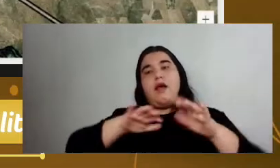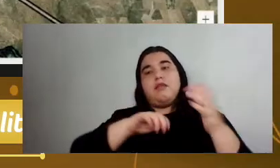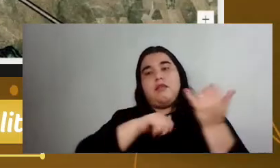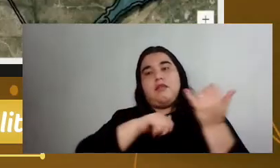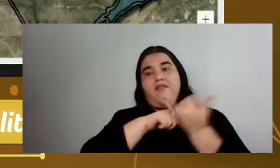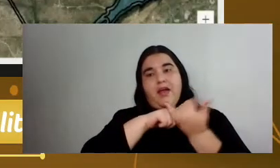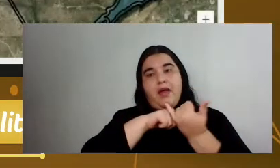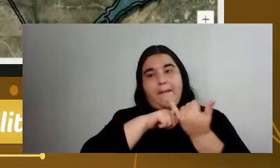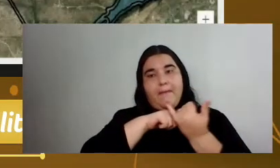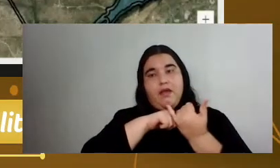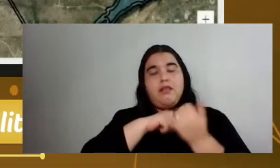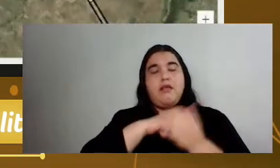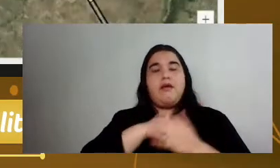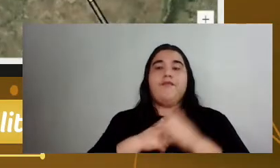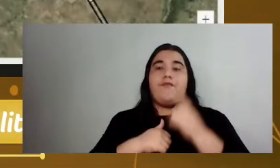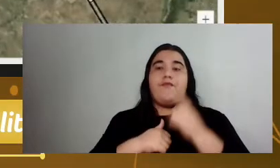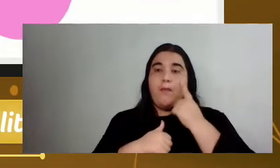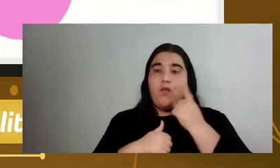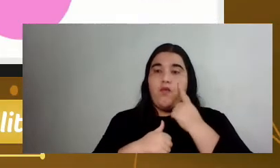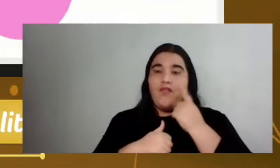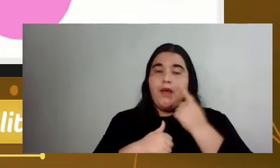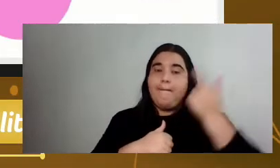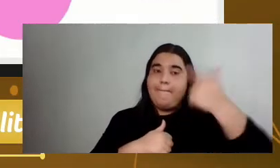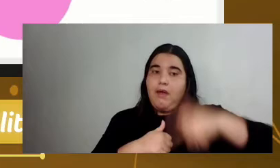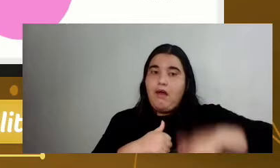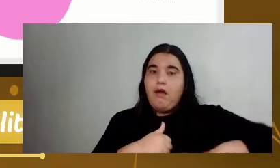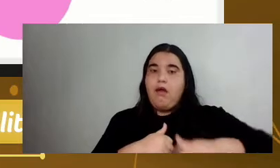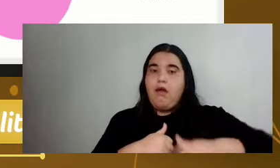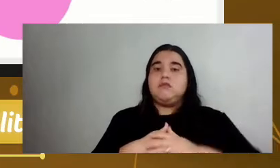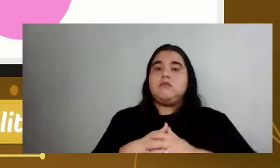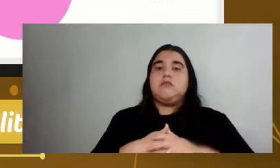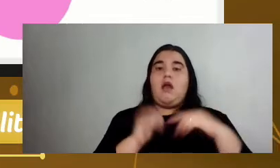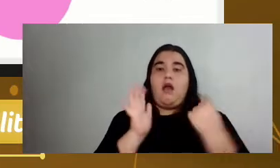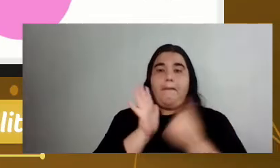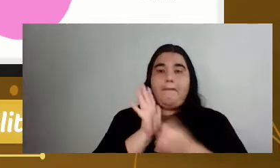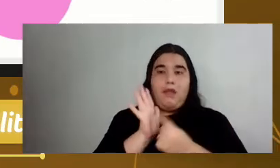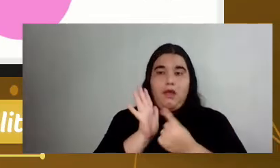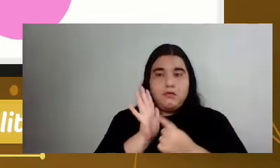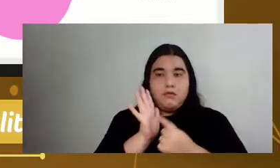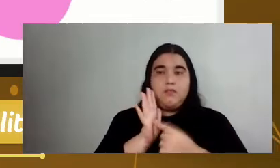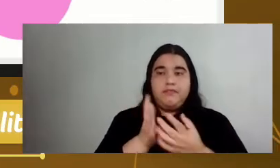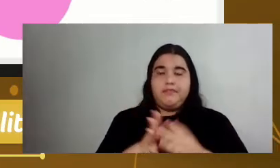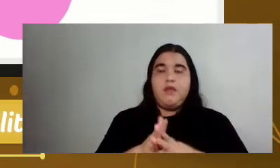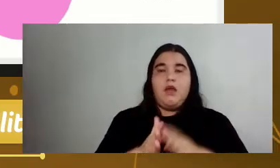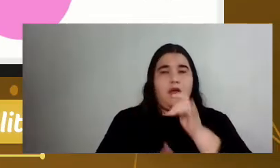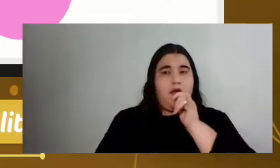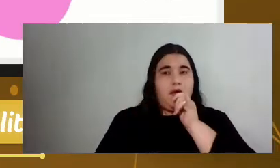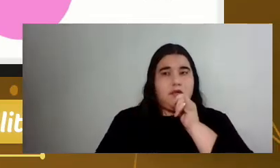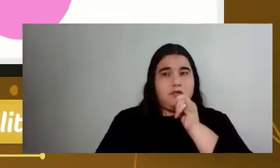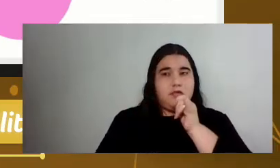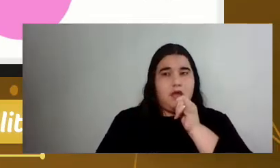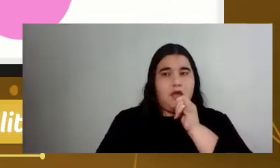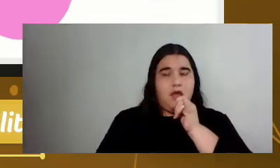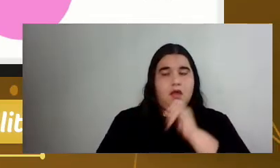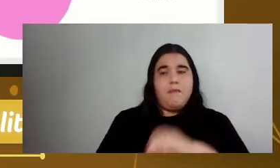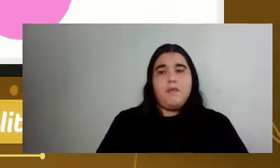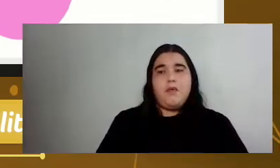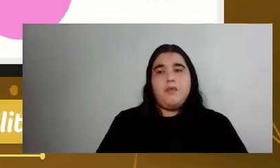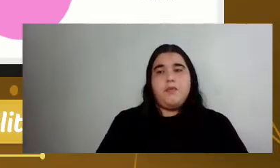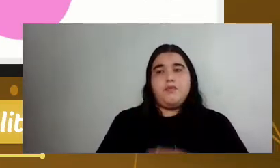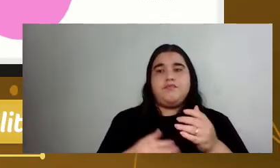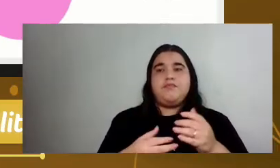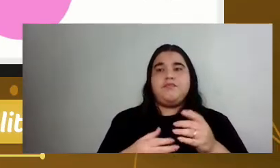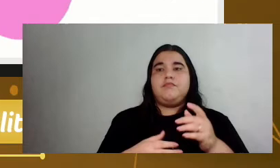aqui mais um tipo de aplicação aqui. A gente pode pegar um exemplo aqui de uma linha de transmissão.